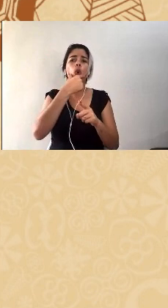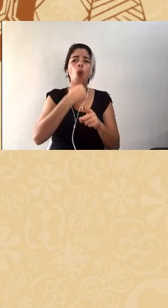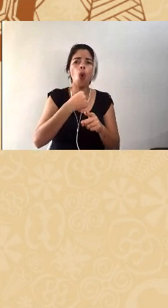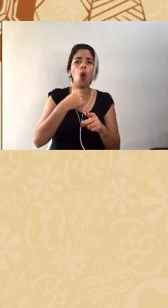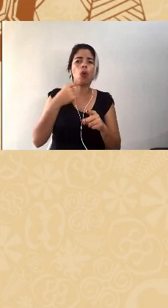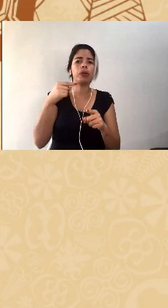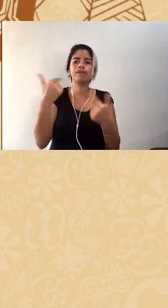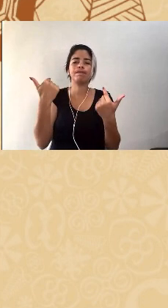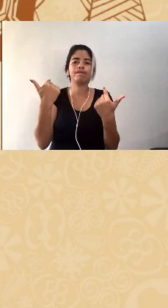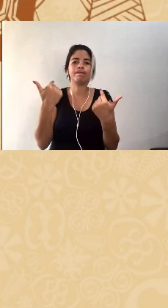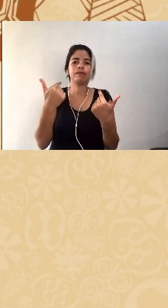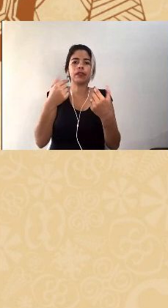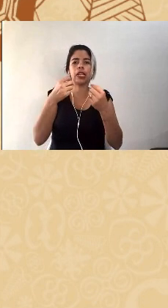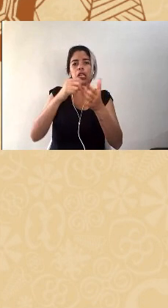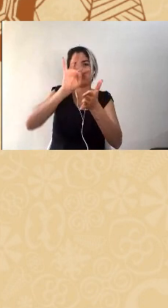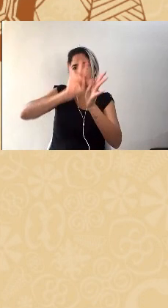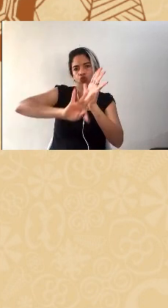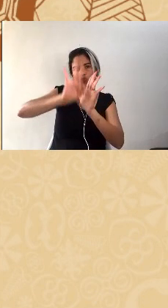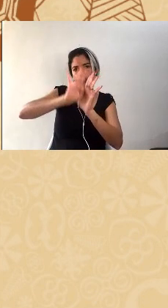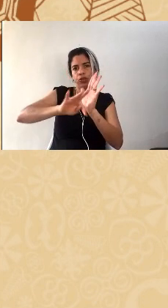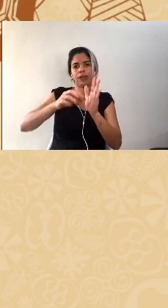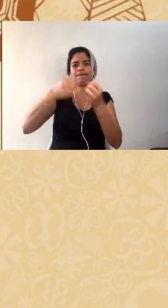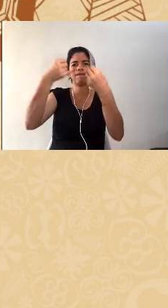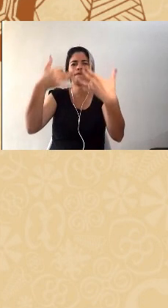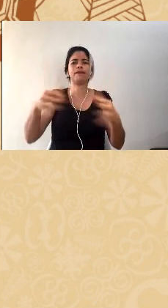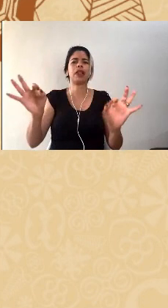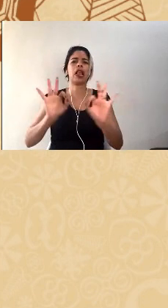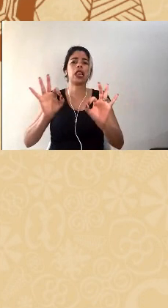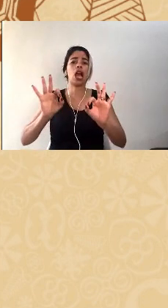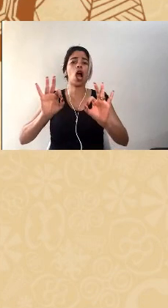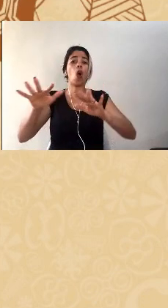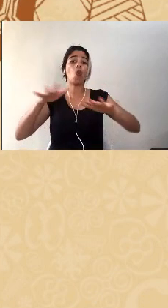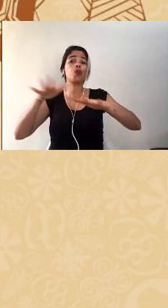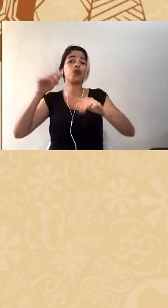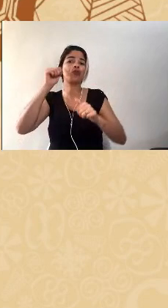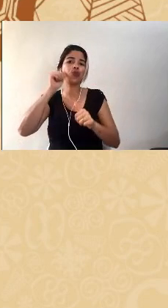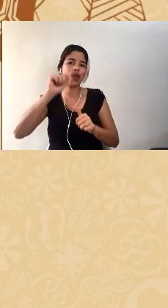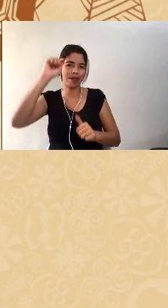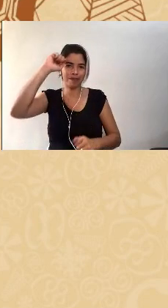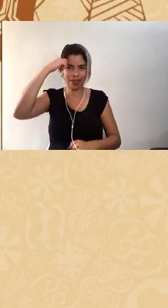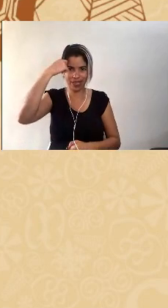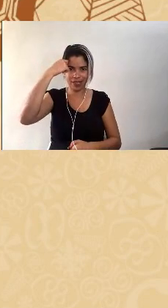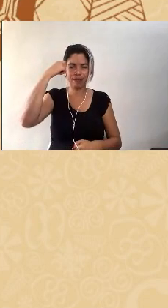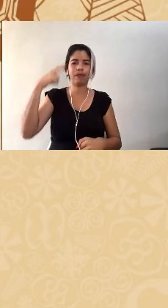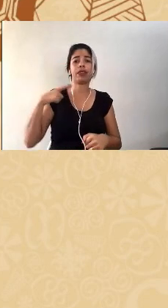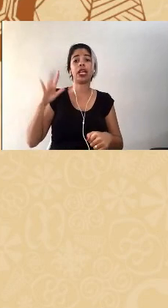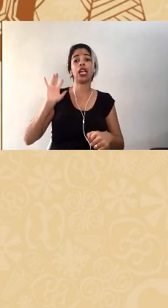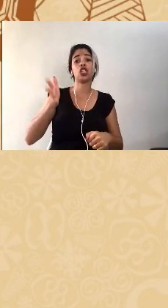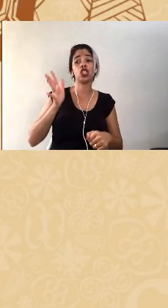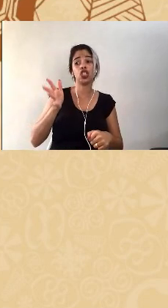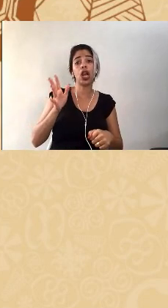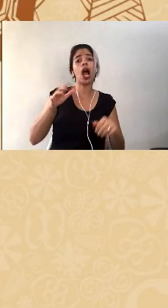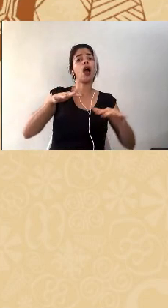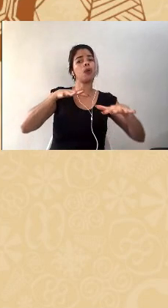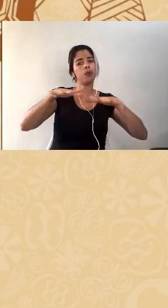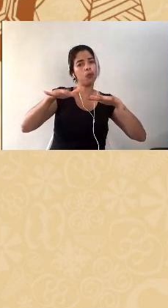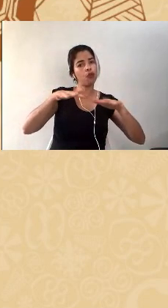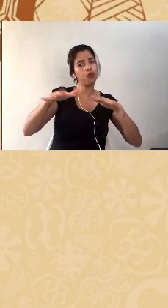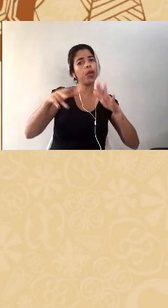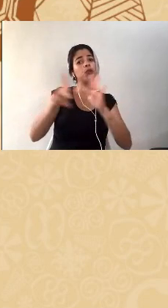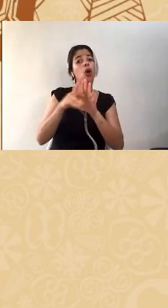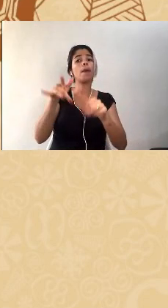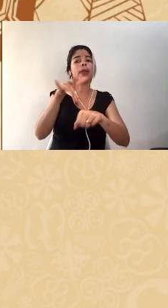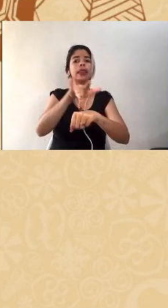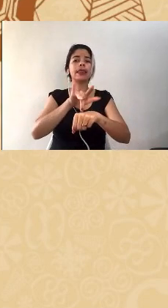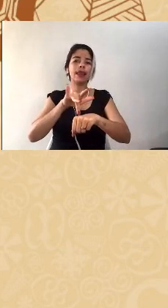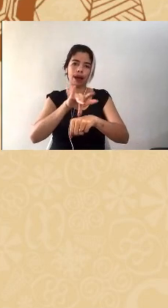mulheres negras, ele não vai falar, ele vai falar um pouco do hip-hop, mas não vai dar tanto destaque a outros movimentos